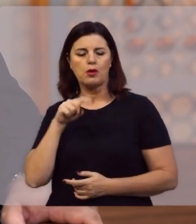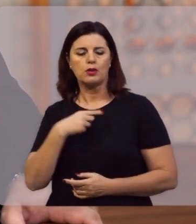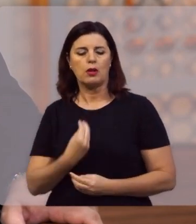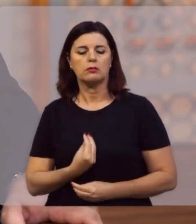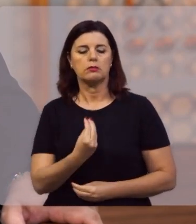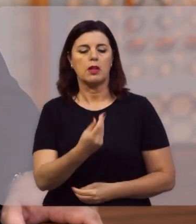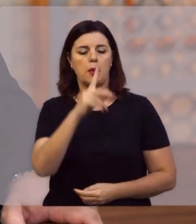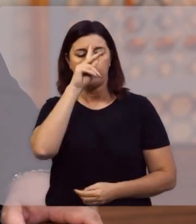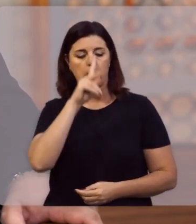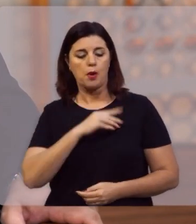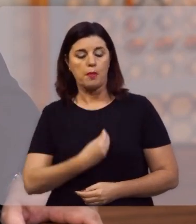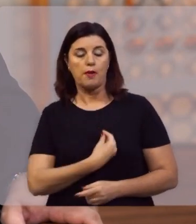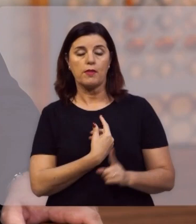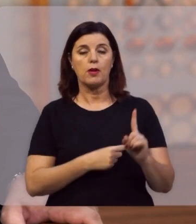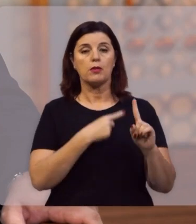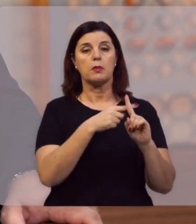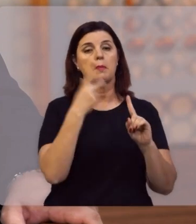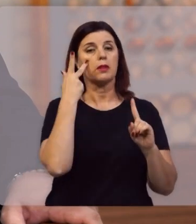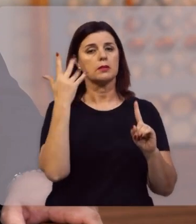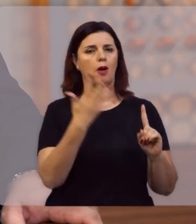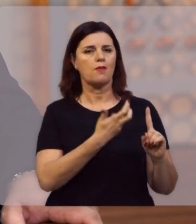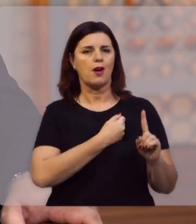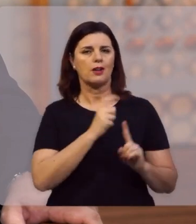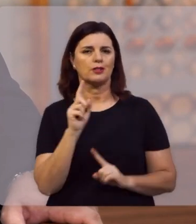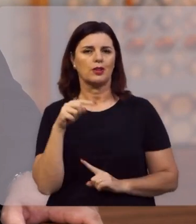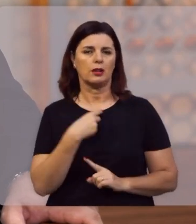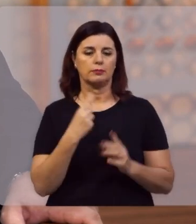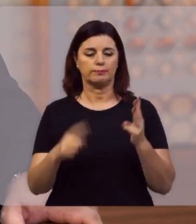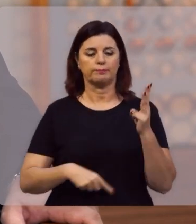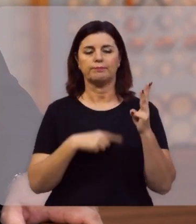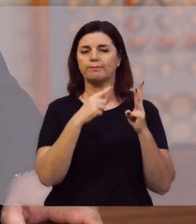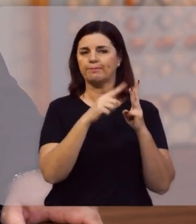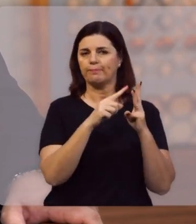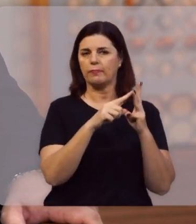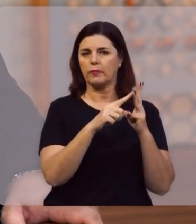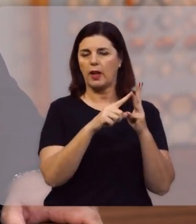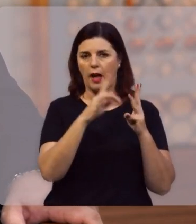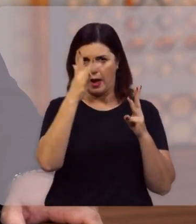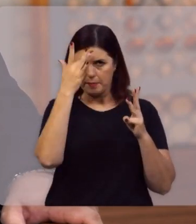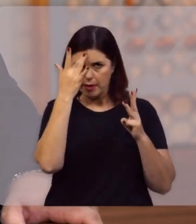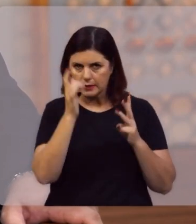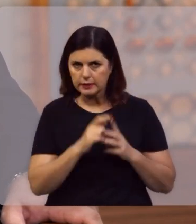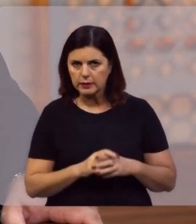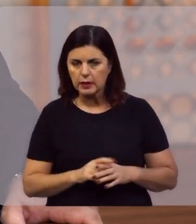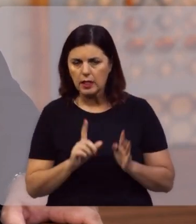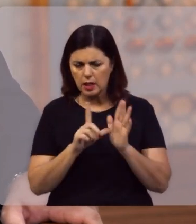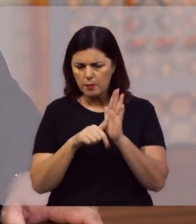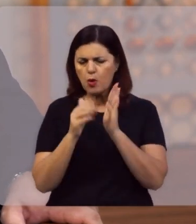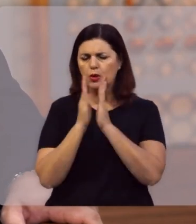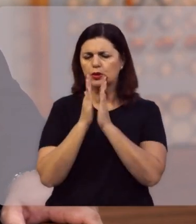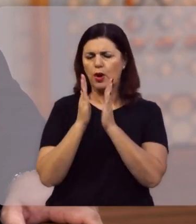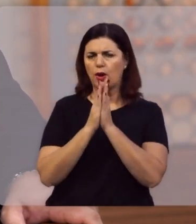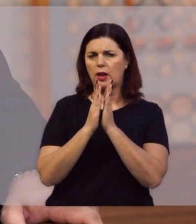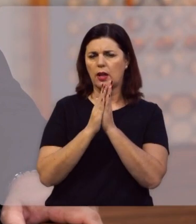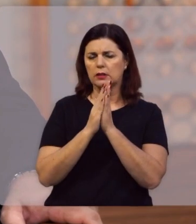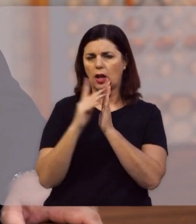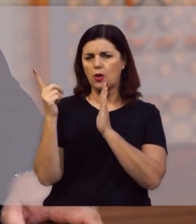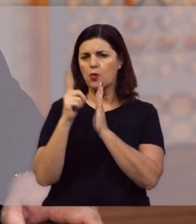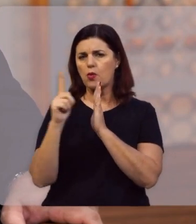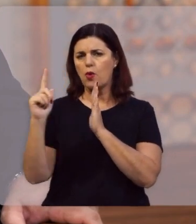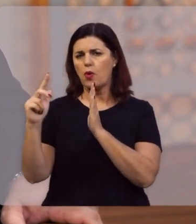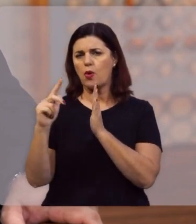e deu sua vida na cruz para nos salvar em terceiro lugar no dia de amanhã depois de orar e continuar